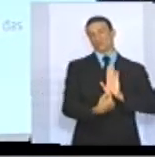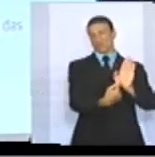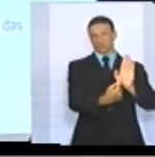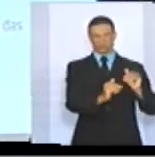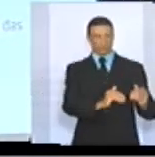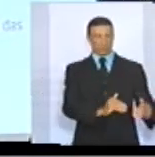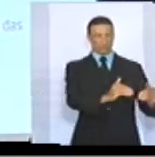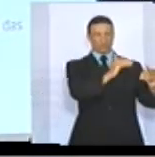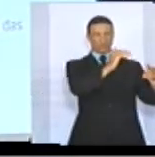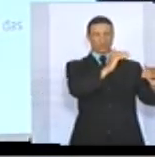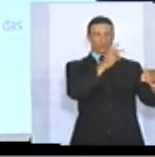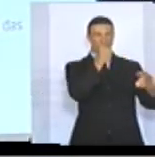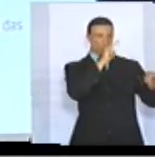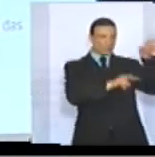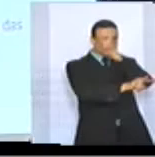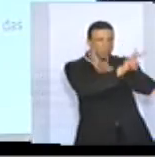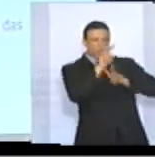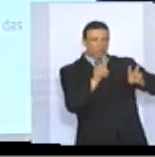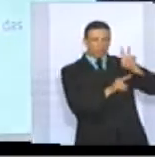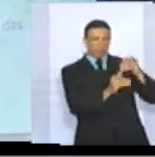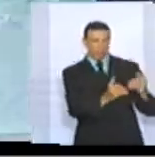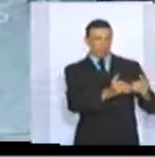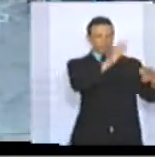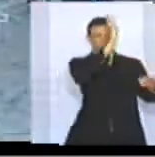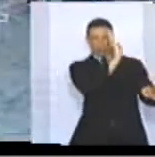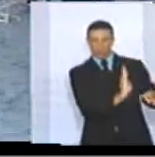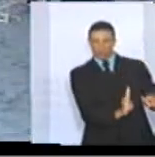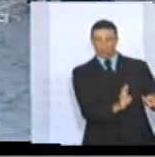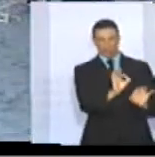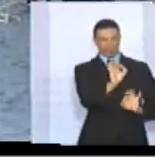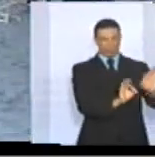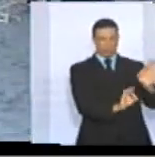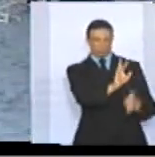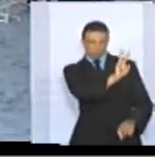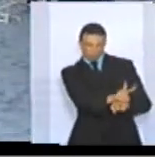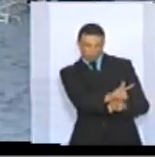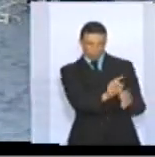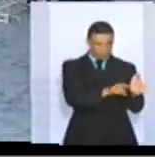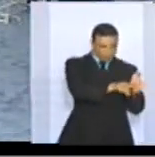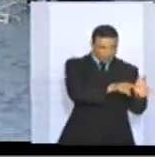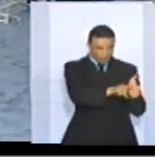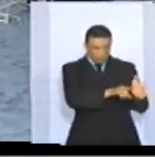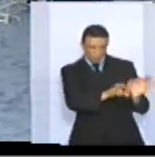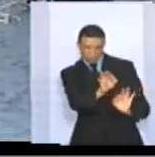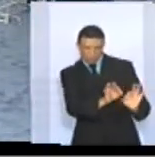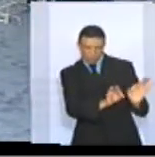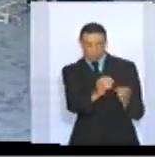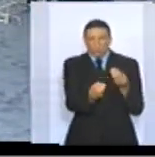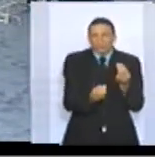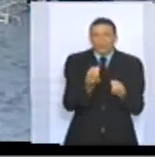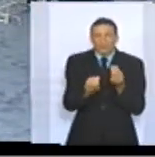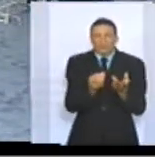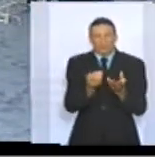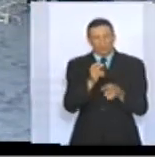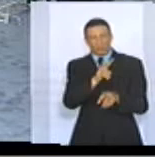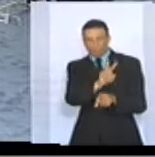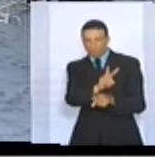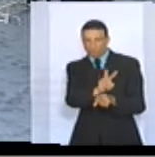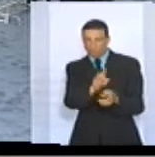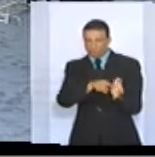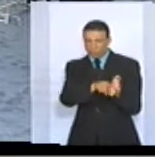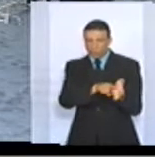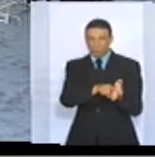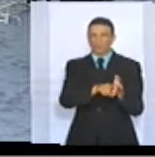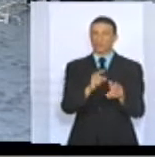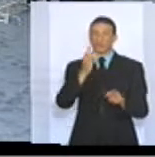do mercado audiovisual brasileiro e o mandato de regular e fiscalizar o funcionamento desse mercado audiovisual. Eu